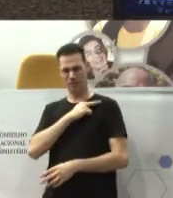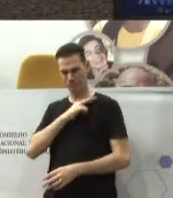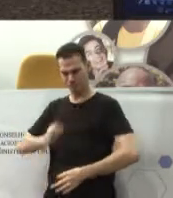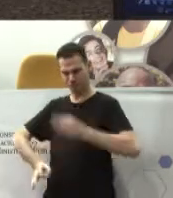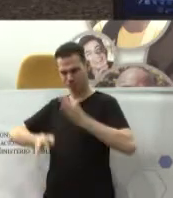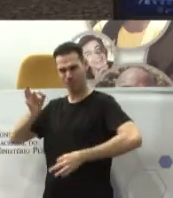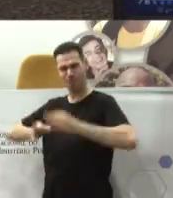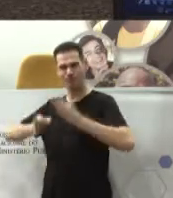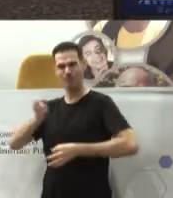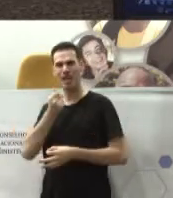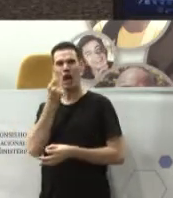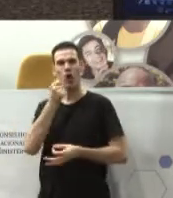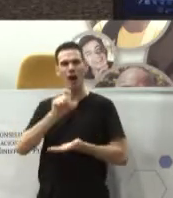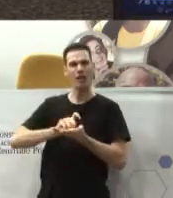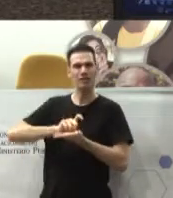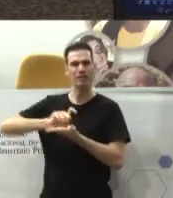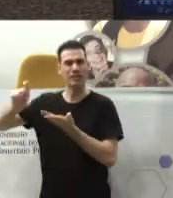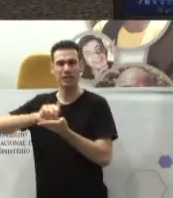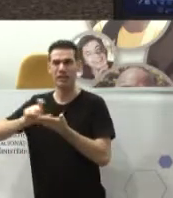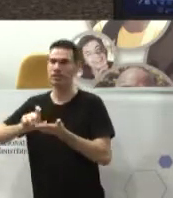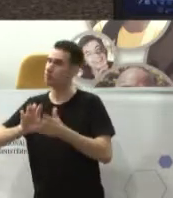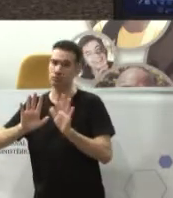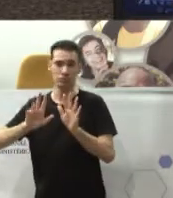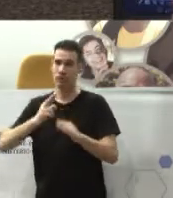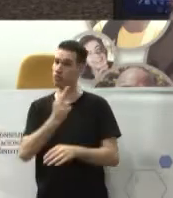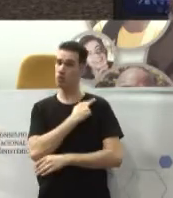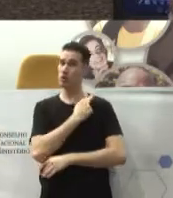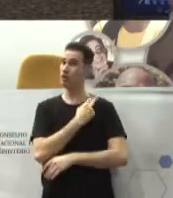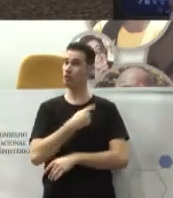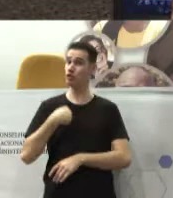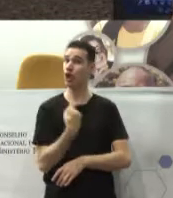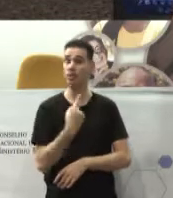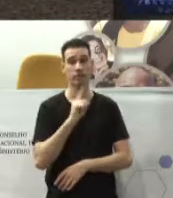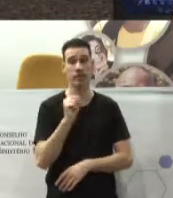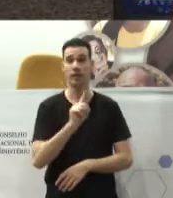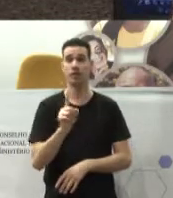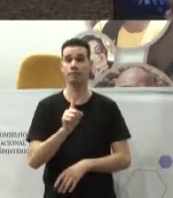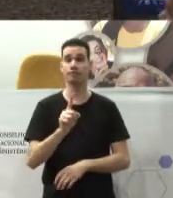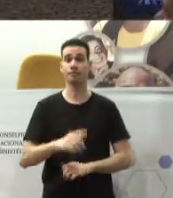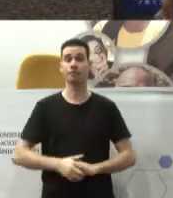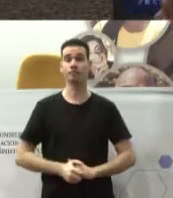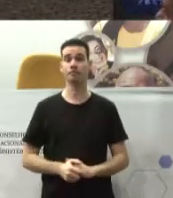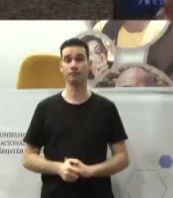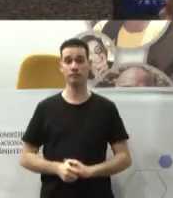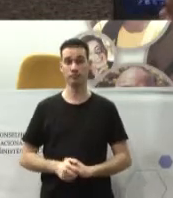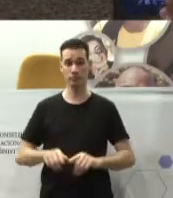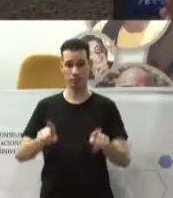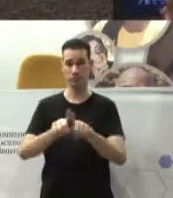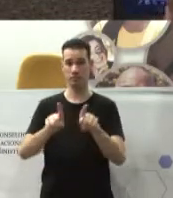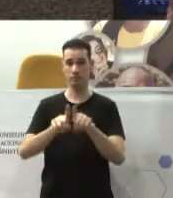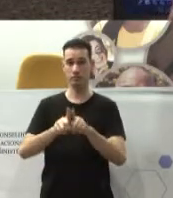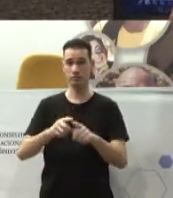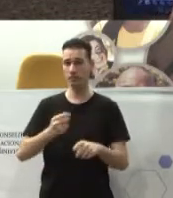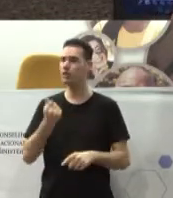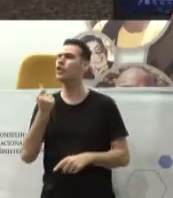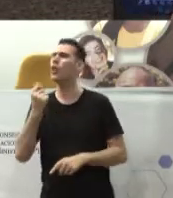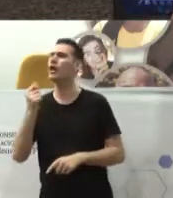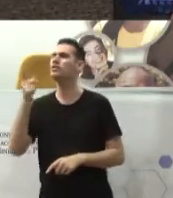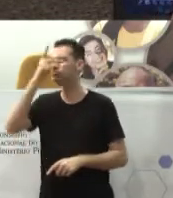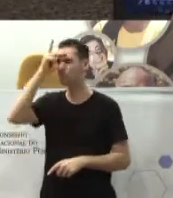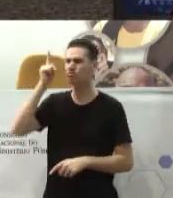o custo-efetividade. Não cabe ao Poder Judiciário analisar quanto vale o ano de sobrevida da